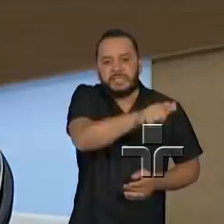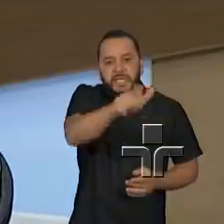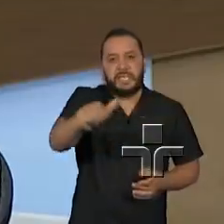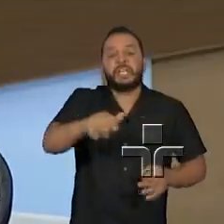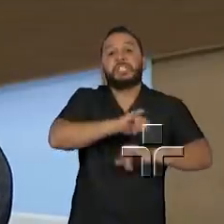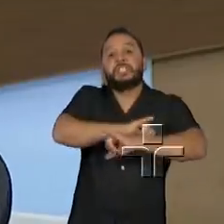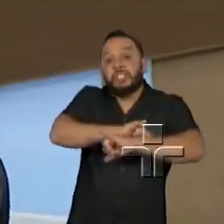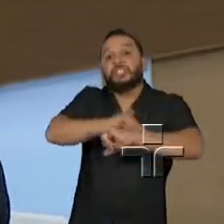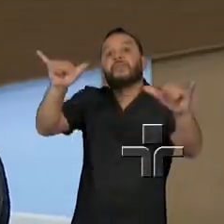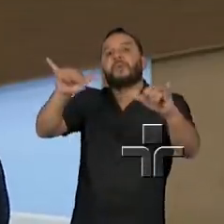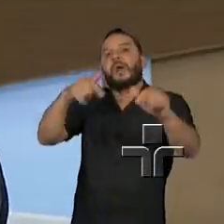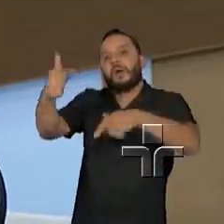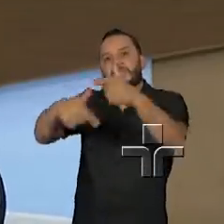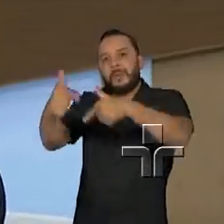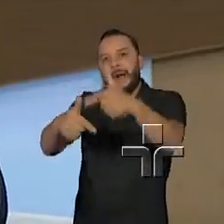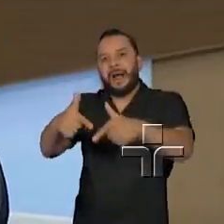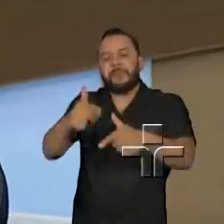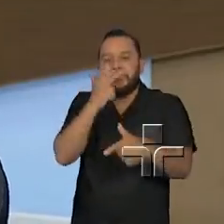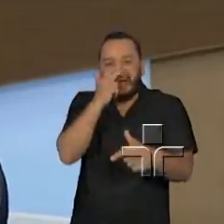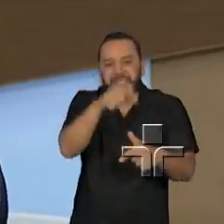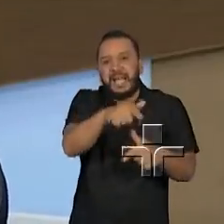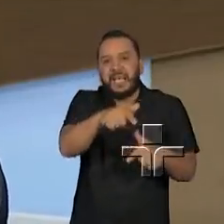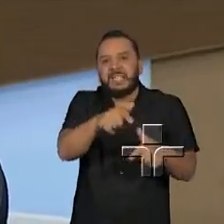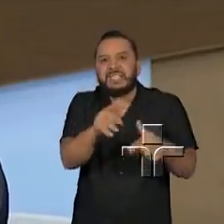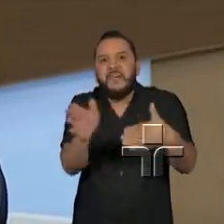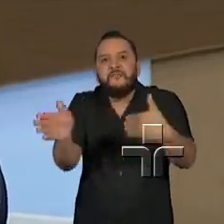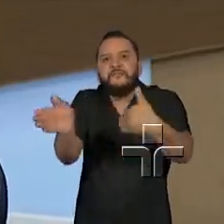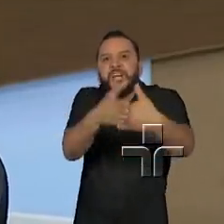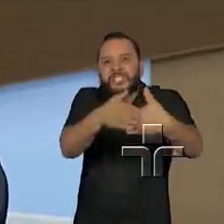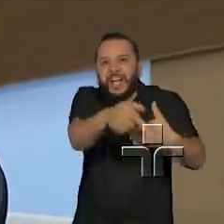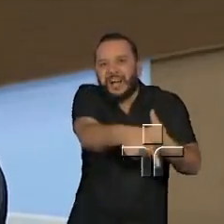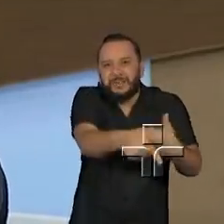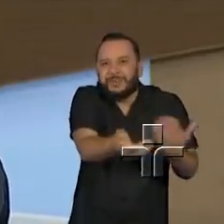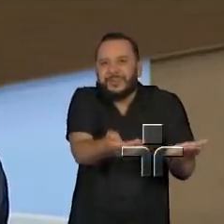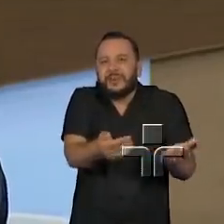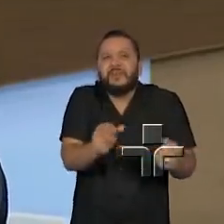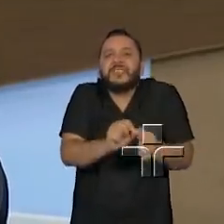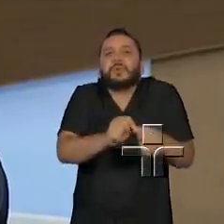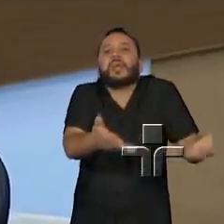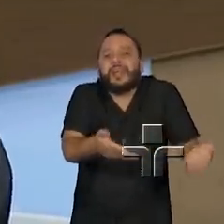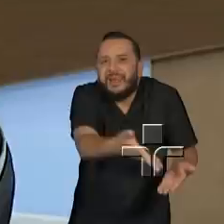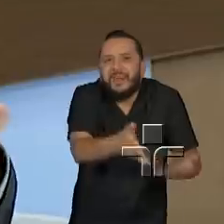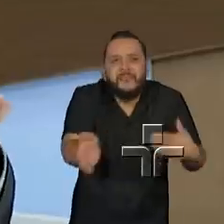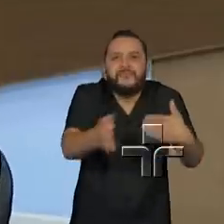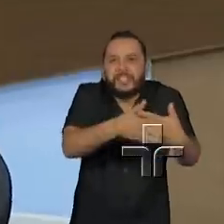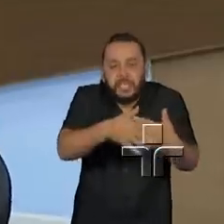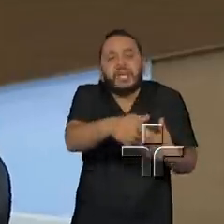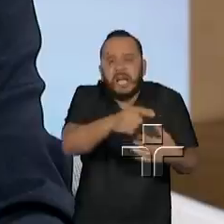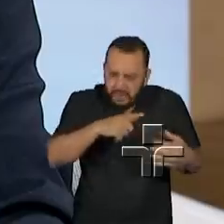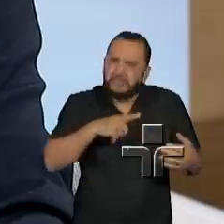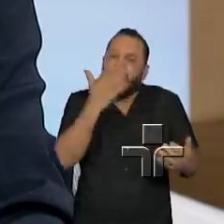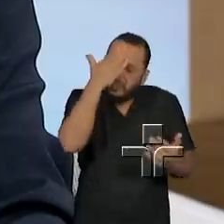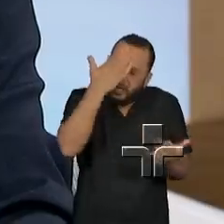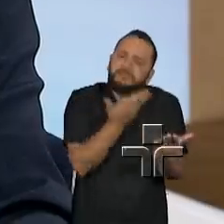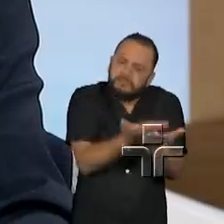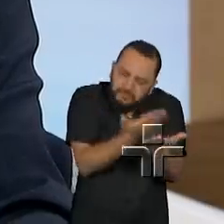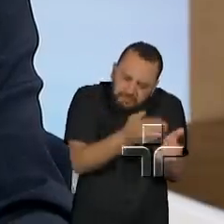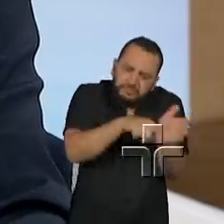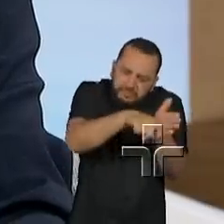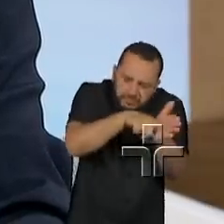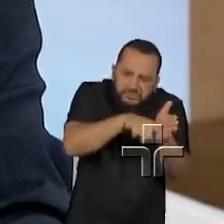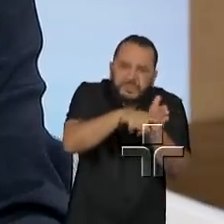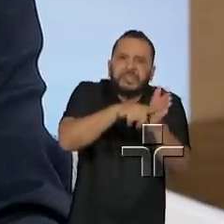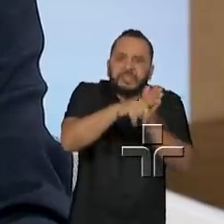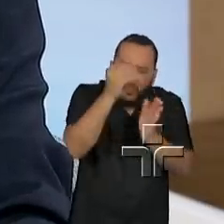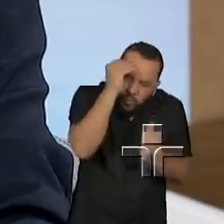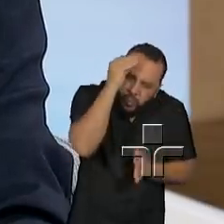também ficaram um pouco encastelados num sistema que produzia conhecimento, às vezes muito